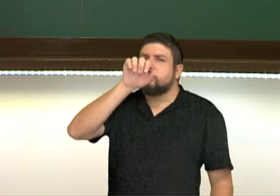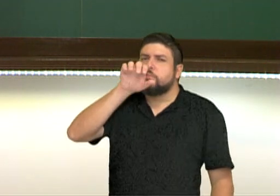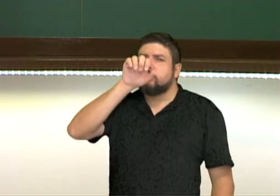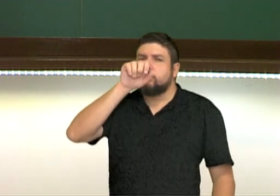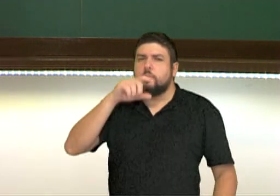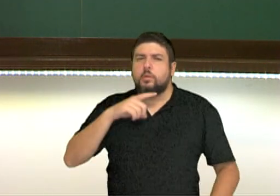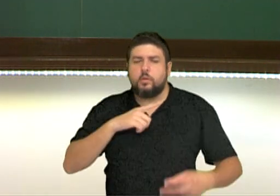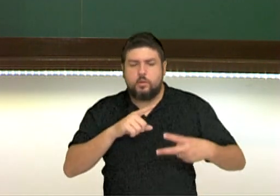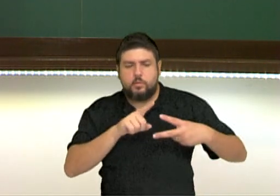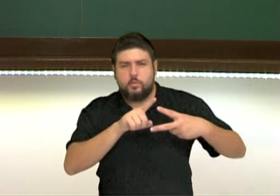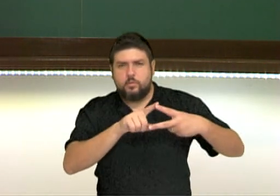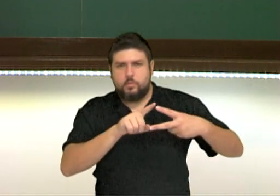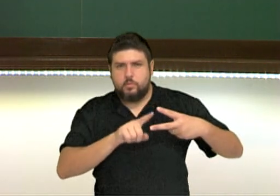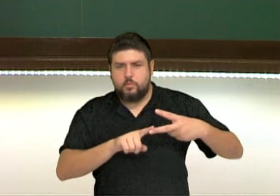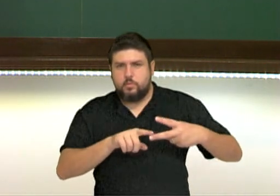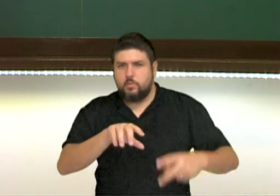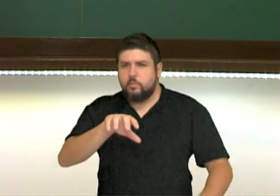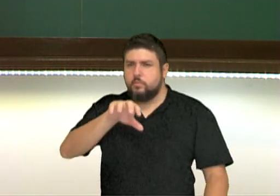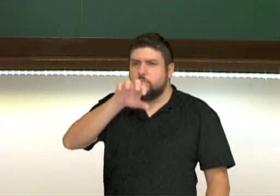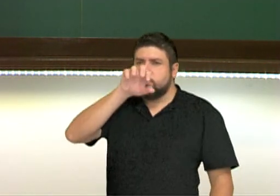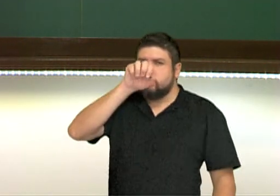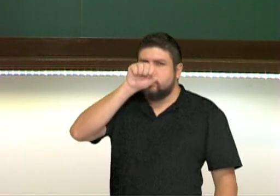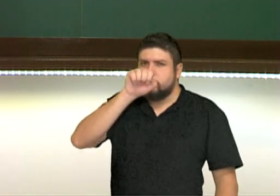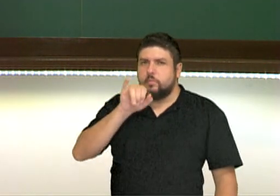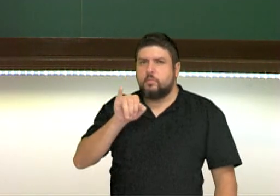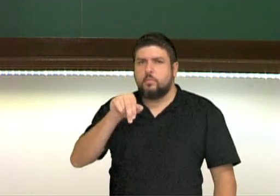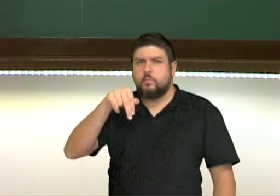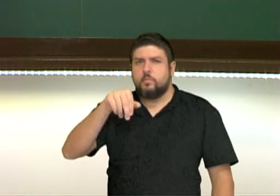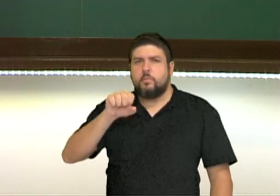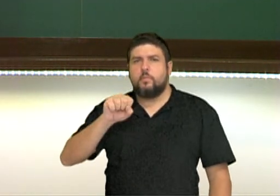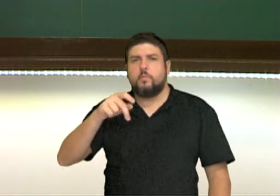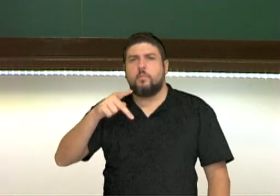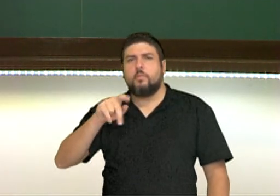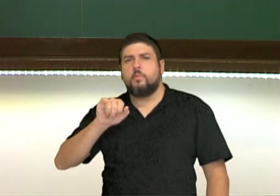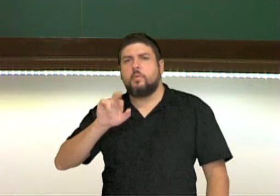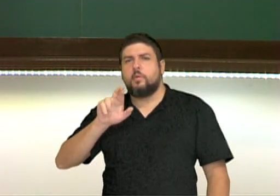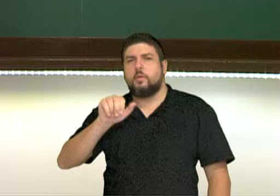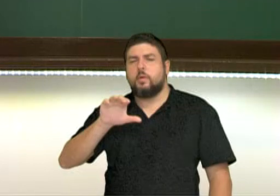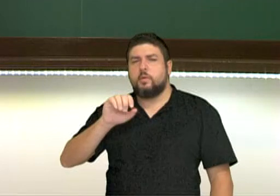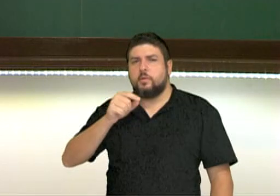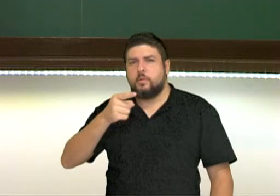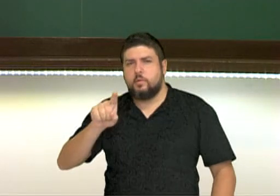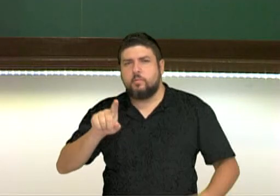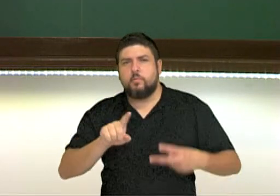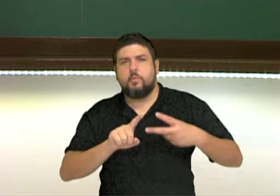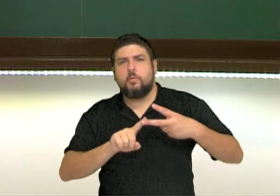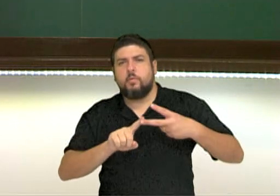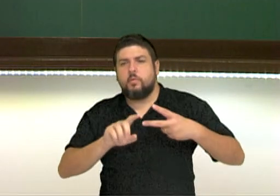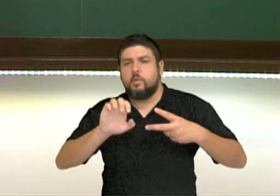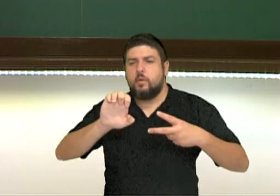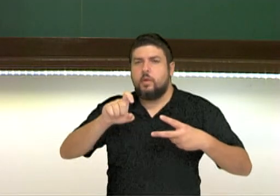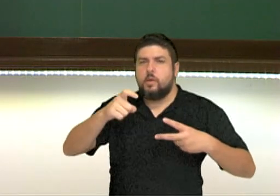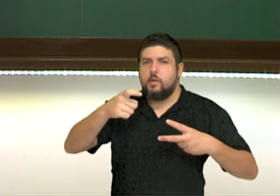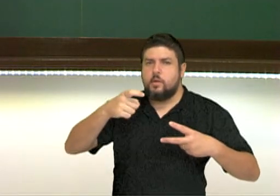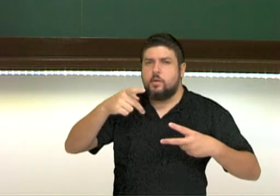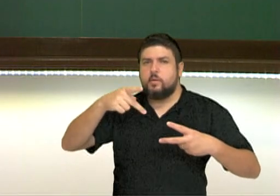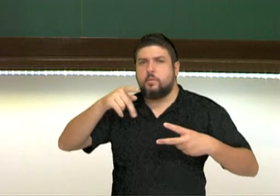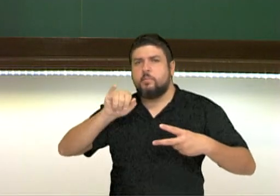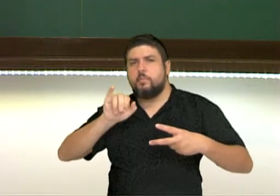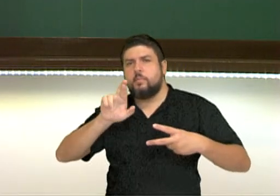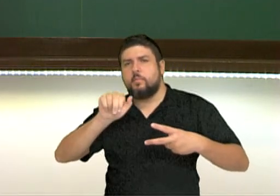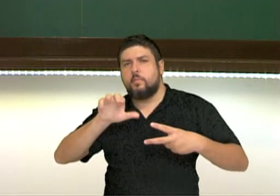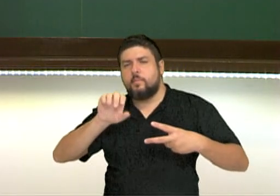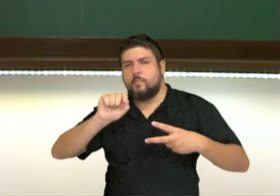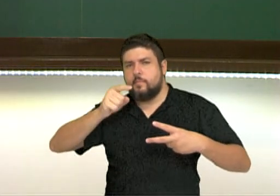dois movimentos, a inspiração e a expiração, que vão se alternando a cada minuto,